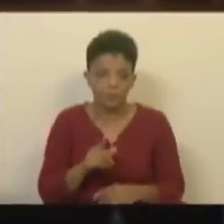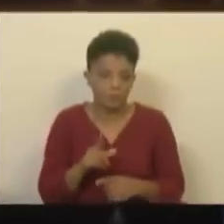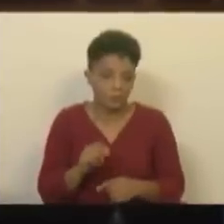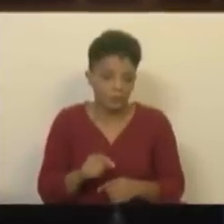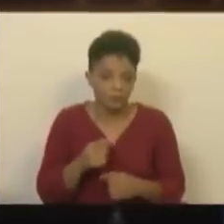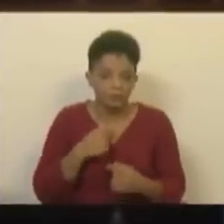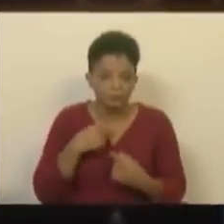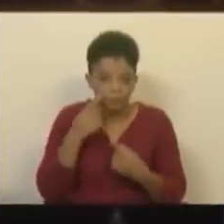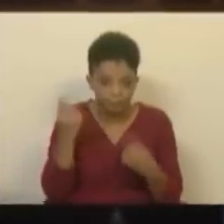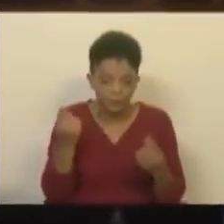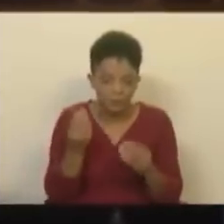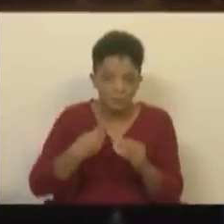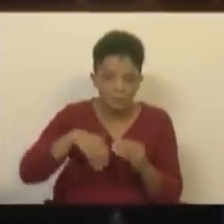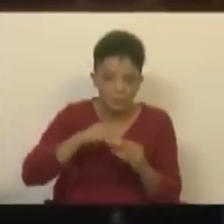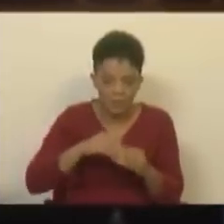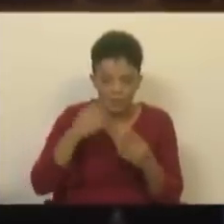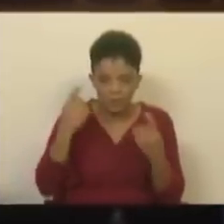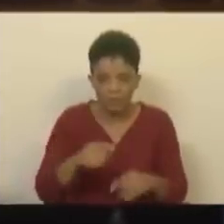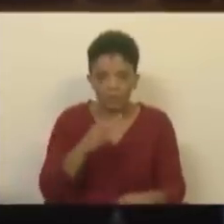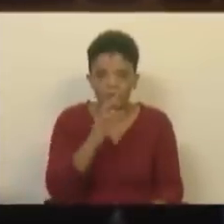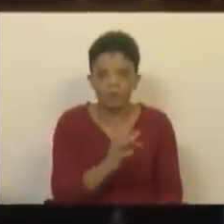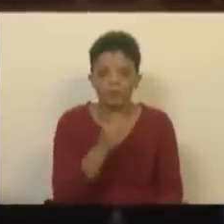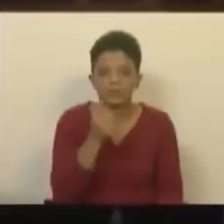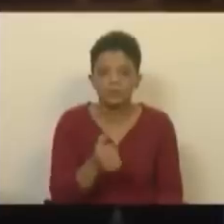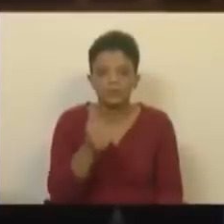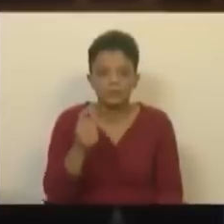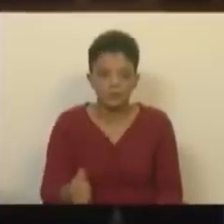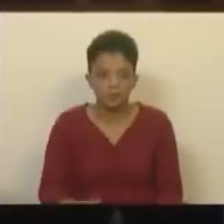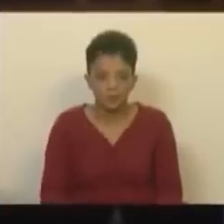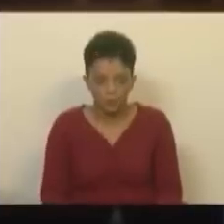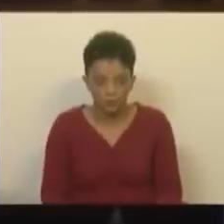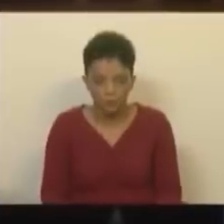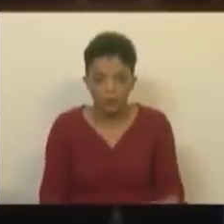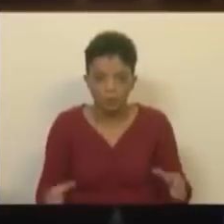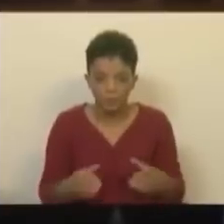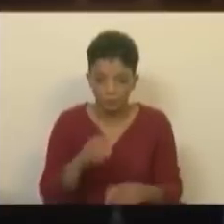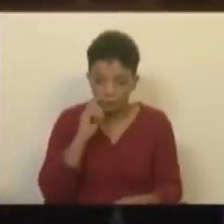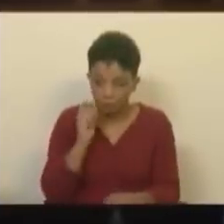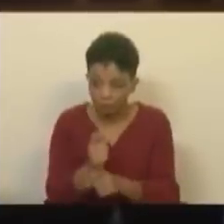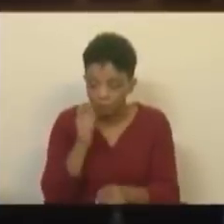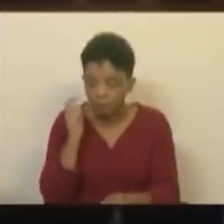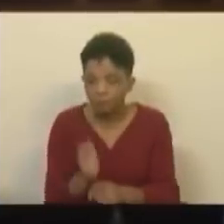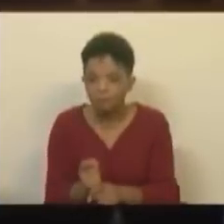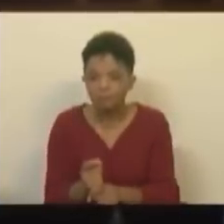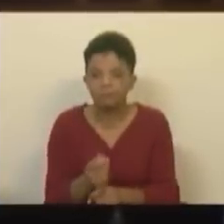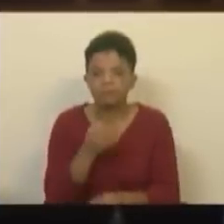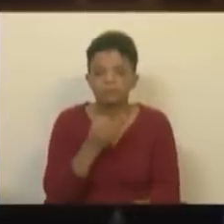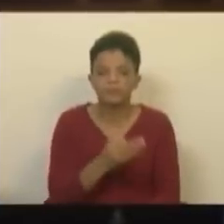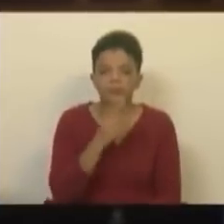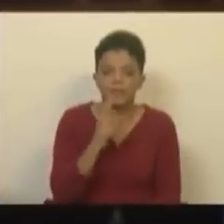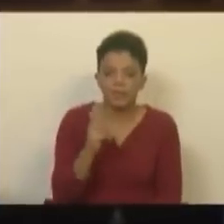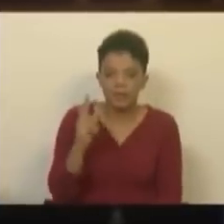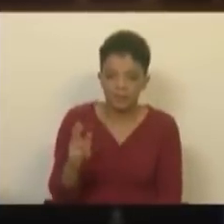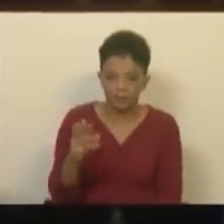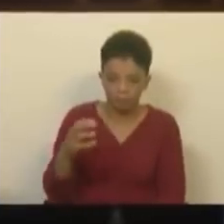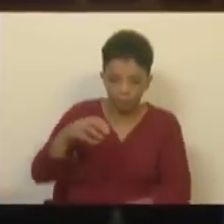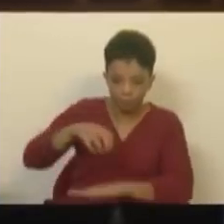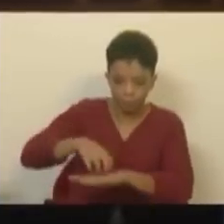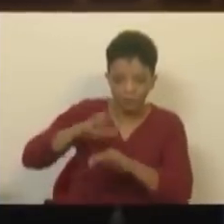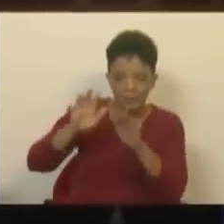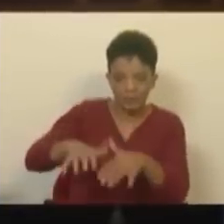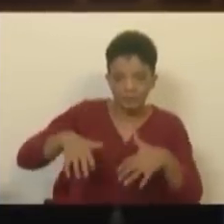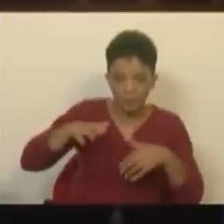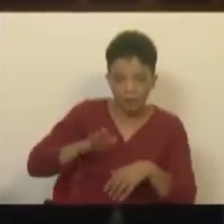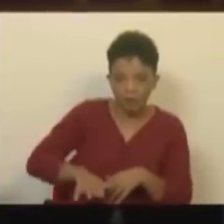públicas têm muito mais do que isto 455 a comissão de fiscalização do PRF que está aqui sediada na